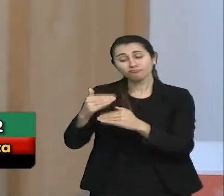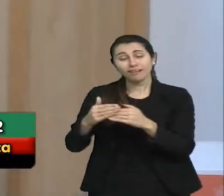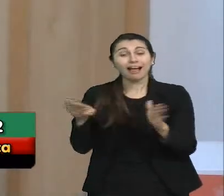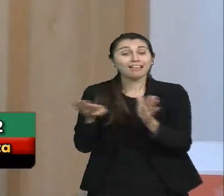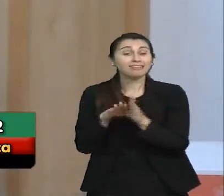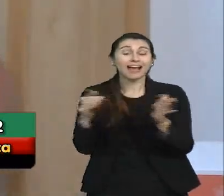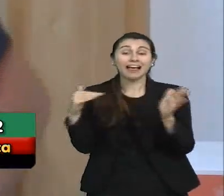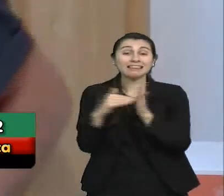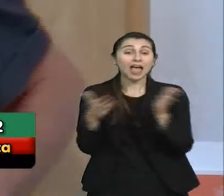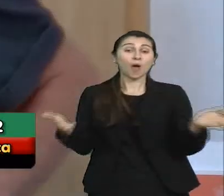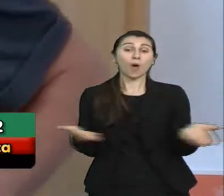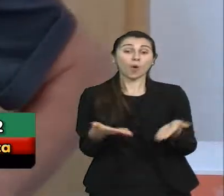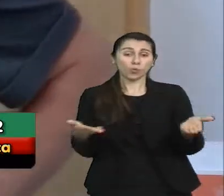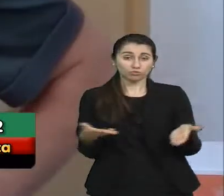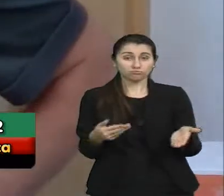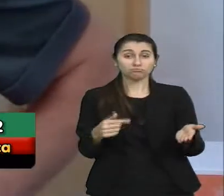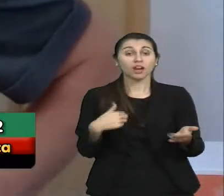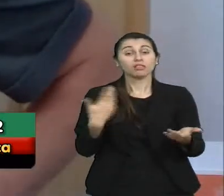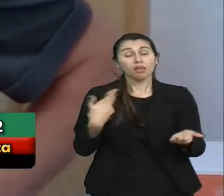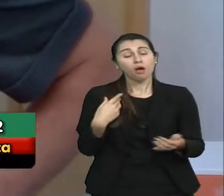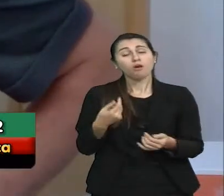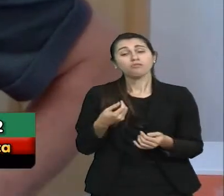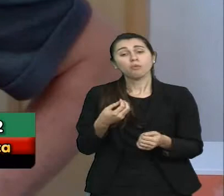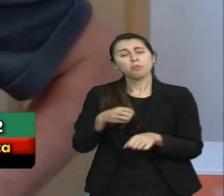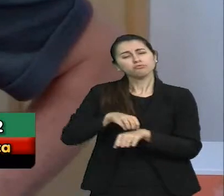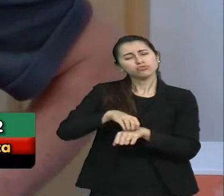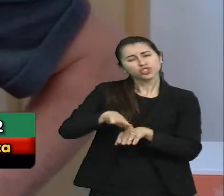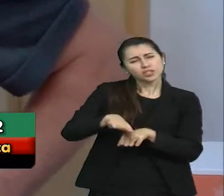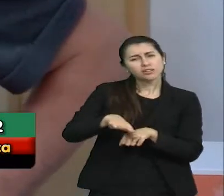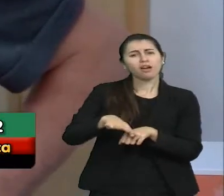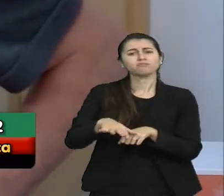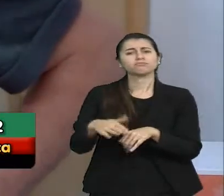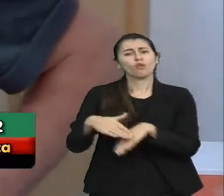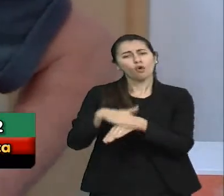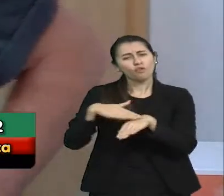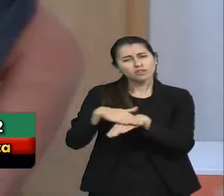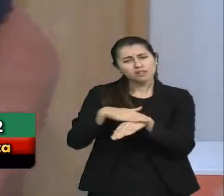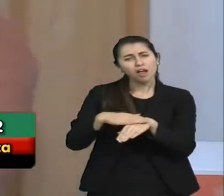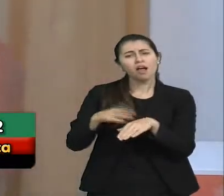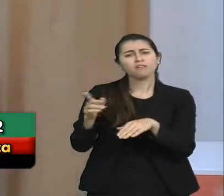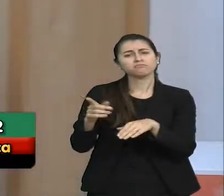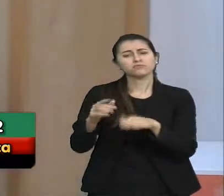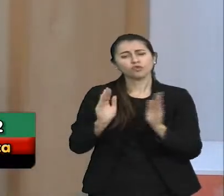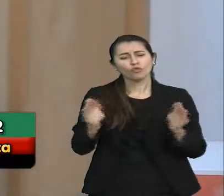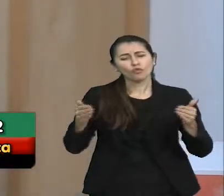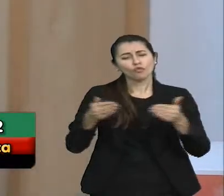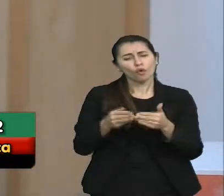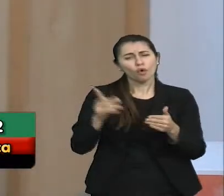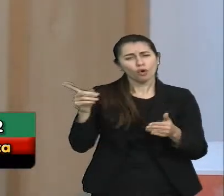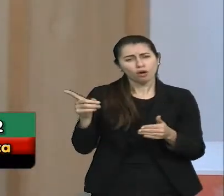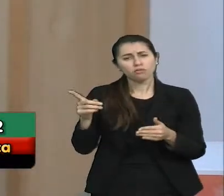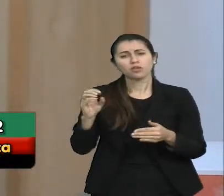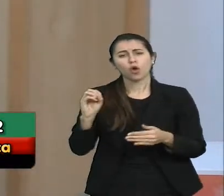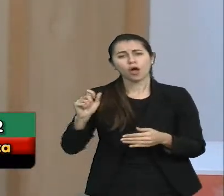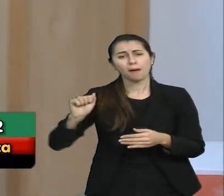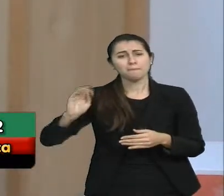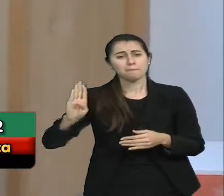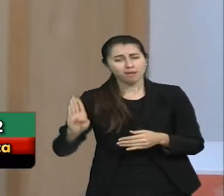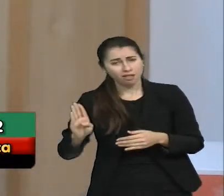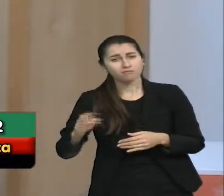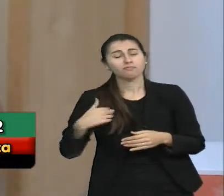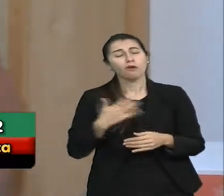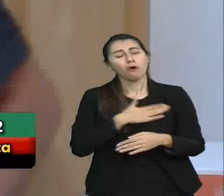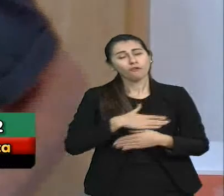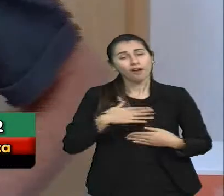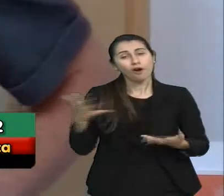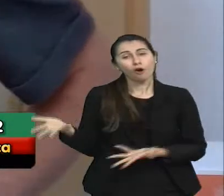seria conversar com a Comissão de Liberdade Religiosa da OAB, com o qual o padre está representando aqui hoje, faz parte dessa comissão, e gostaria